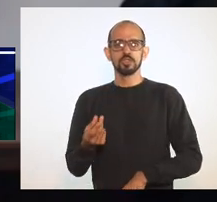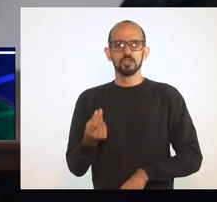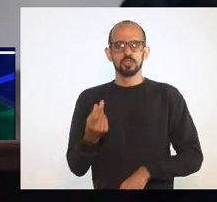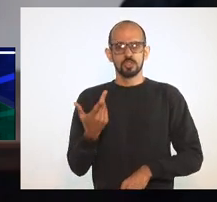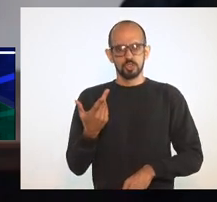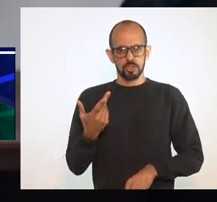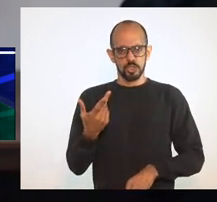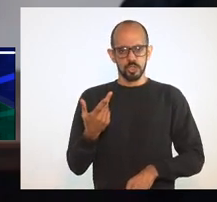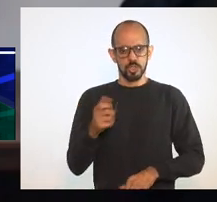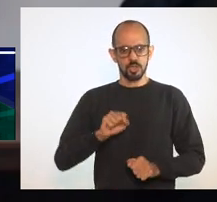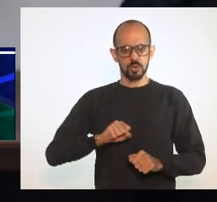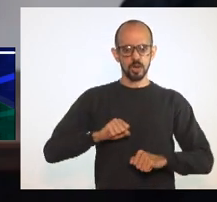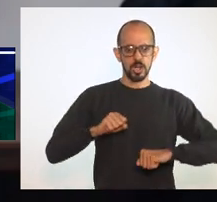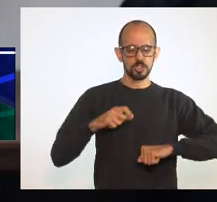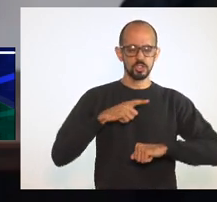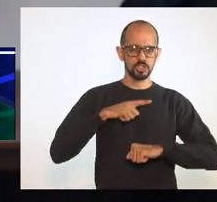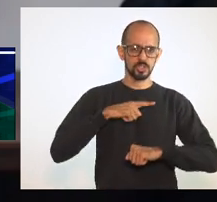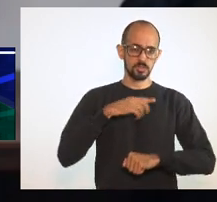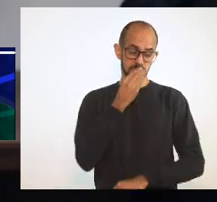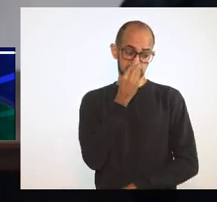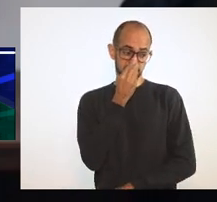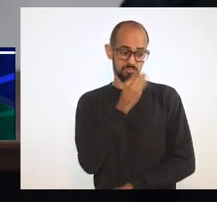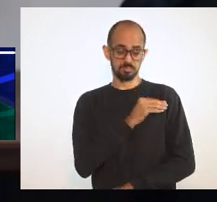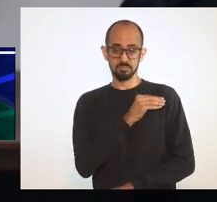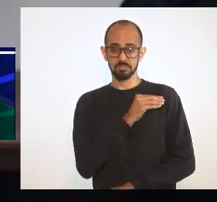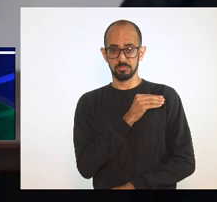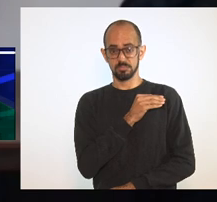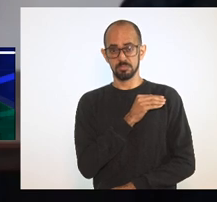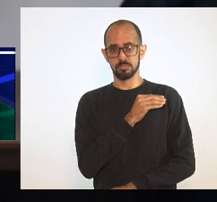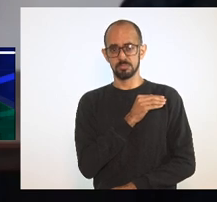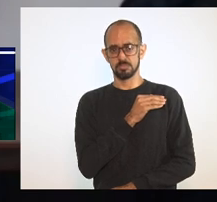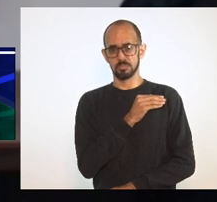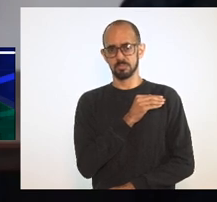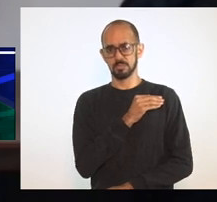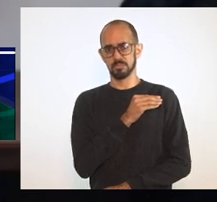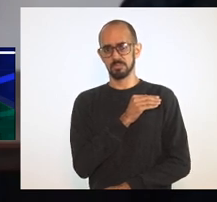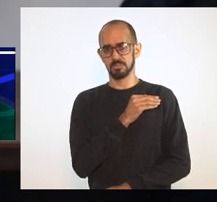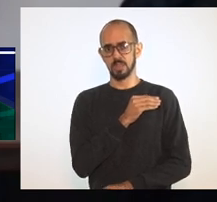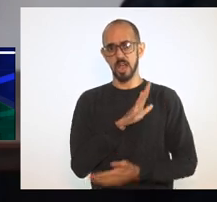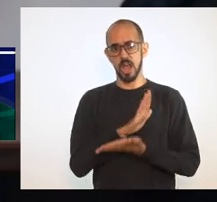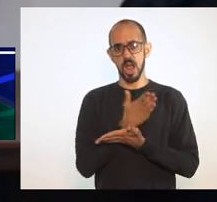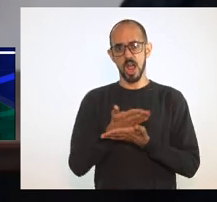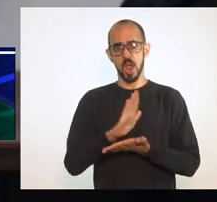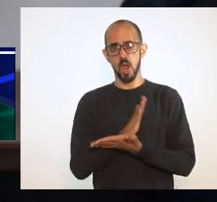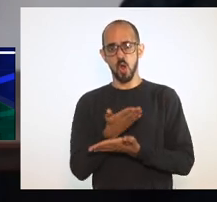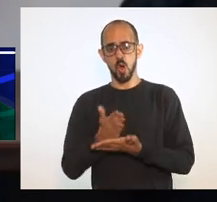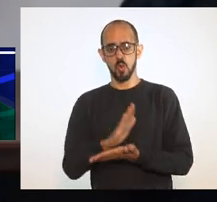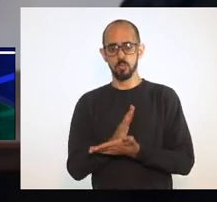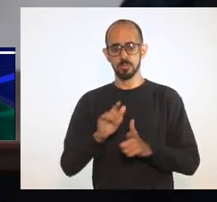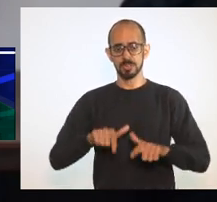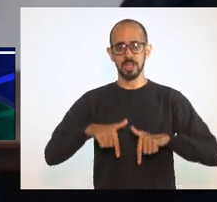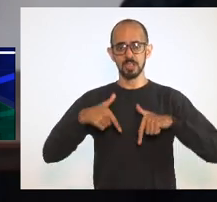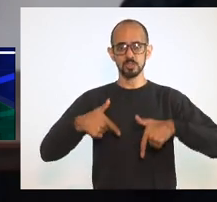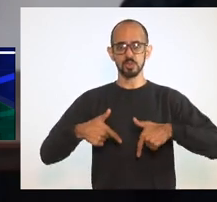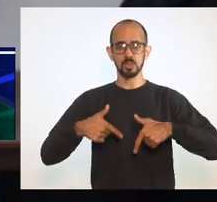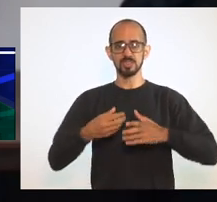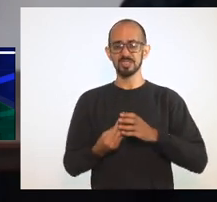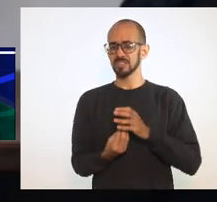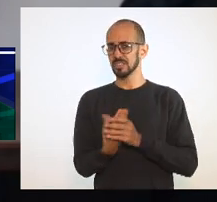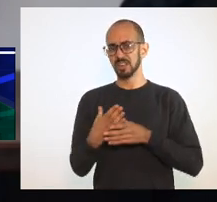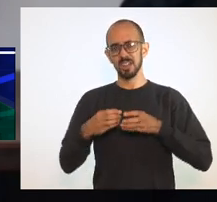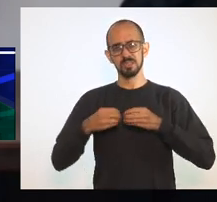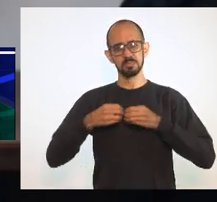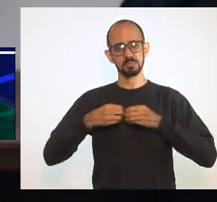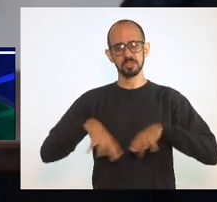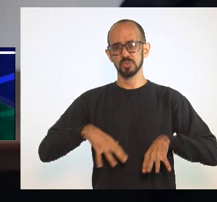Petrobras nos últimos anos tendo alguns algumas ações que geraram prejuízos terríveis ao